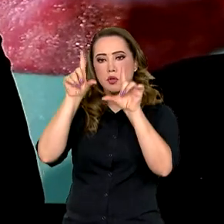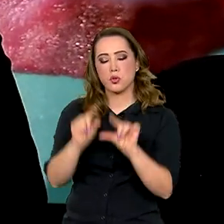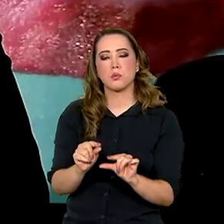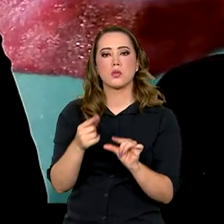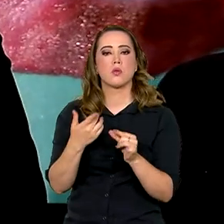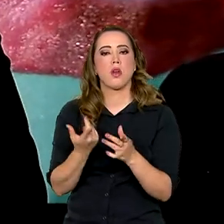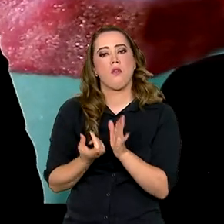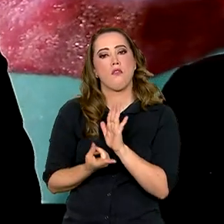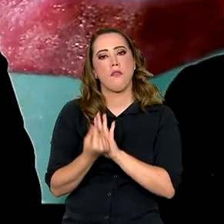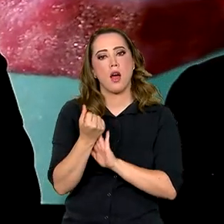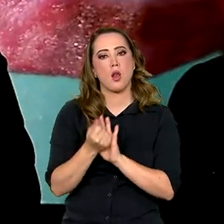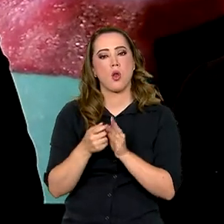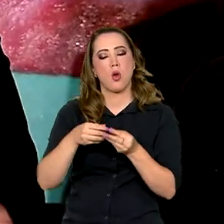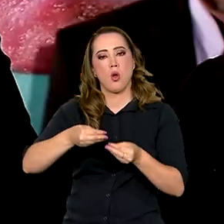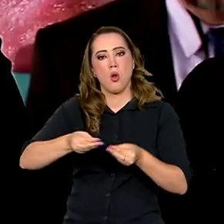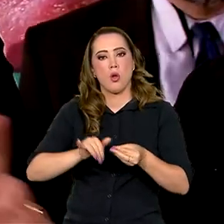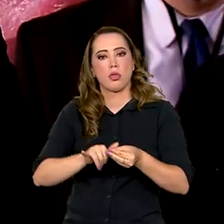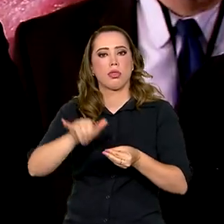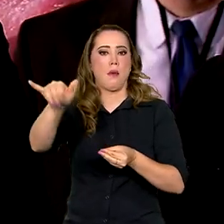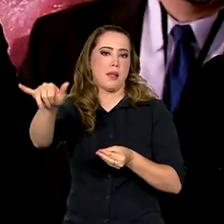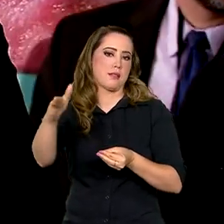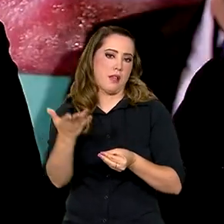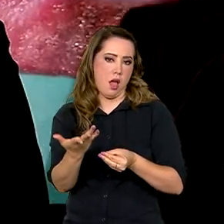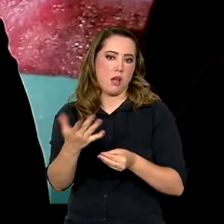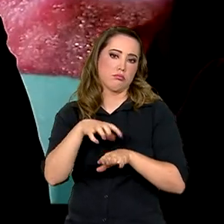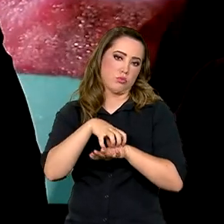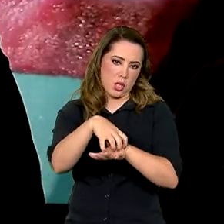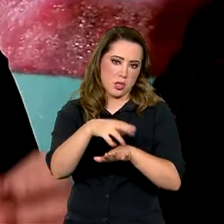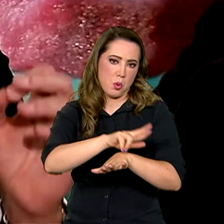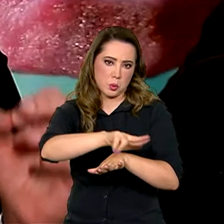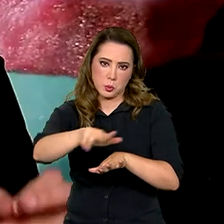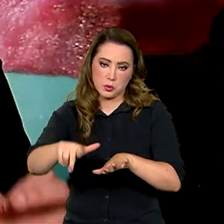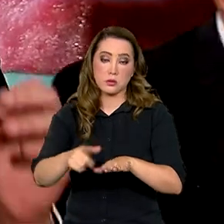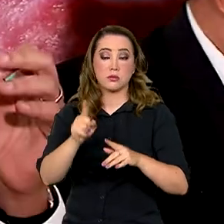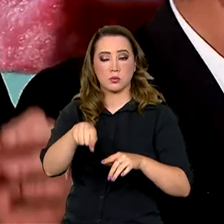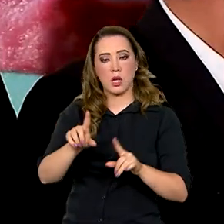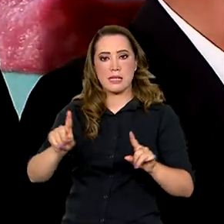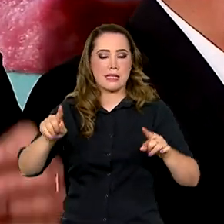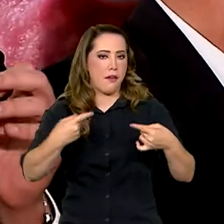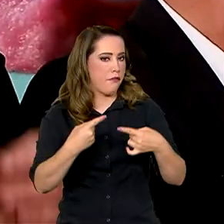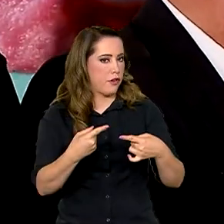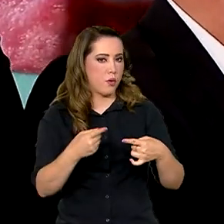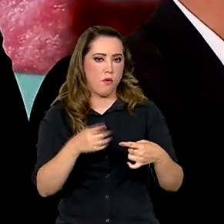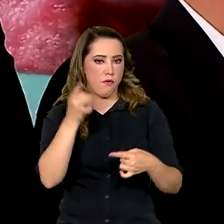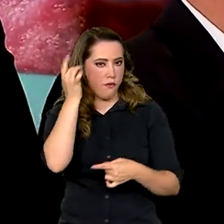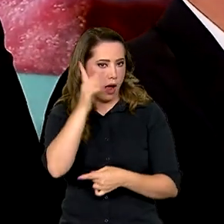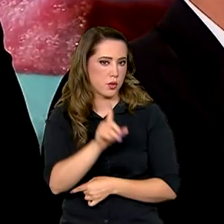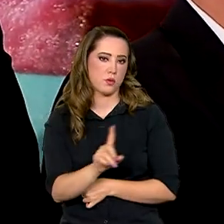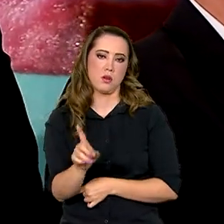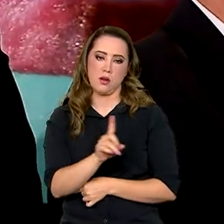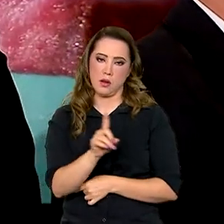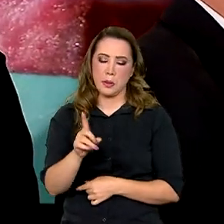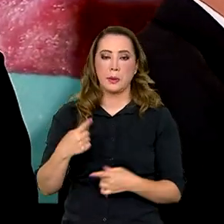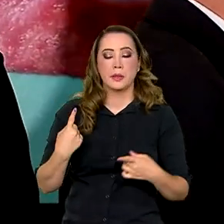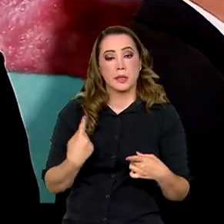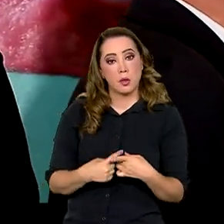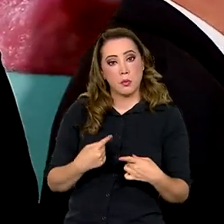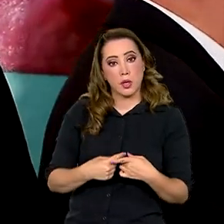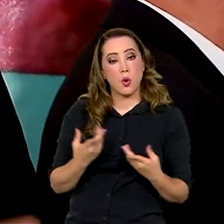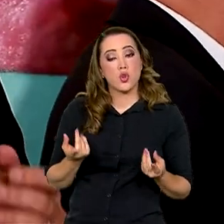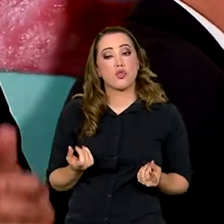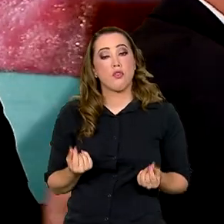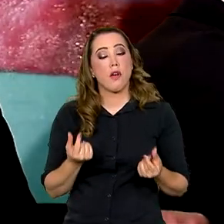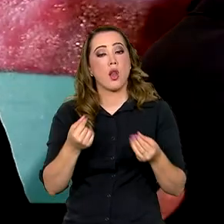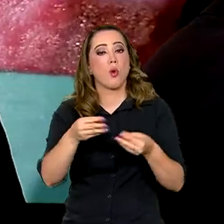no preço da não é Um Desafio fácil esse é um problema mundial da inflação hoje nos custos das